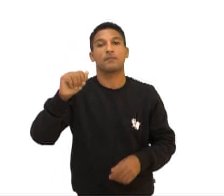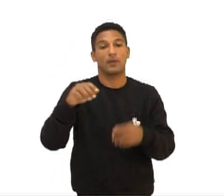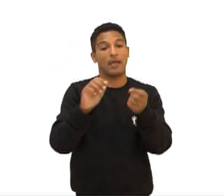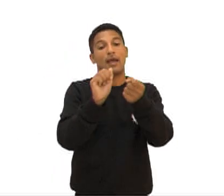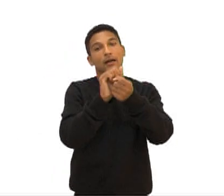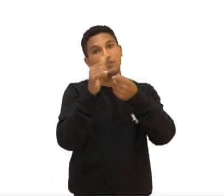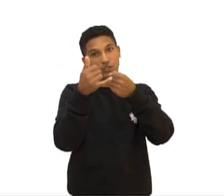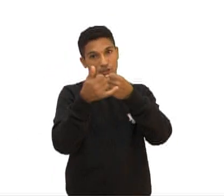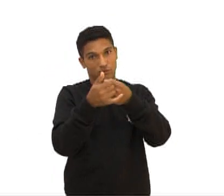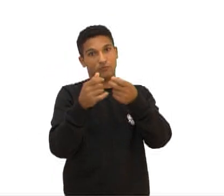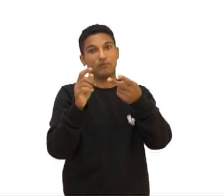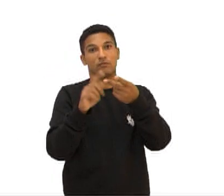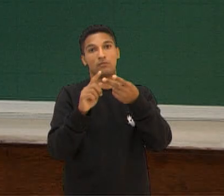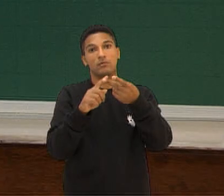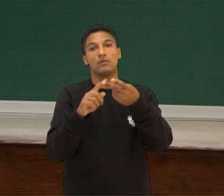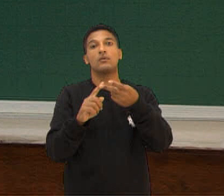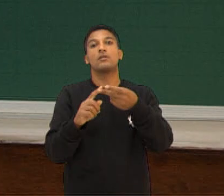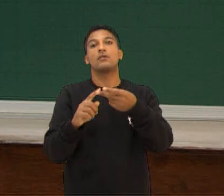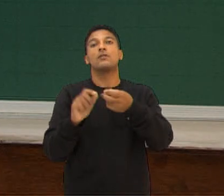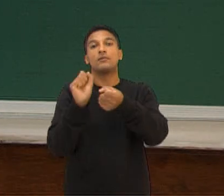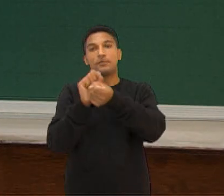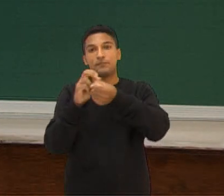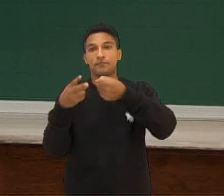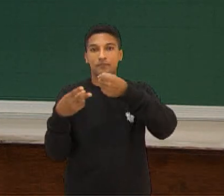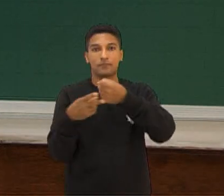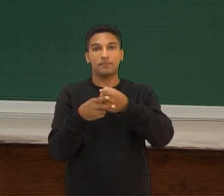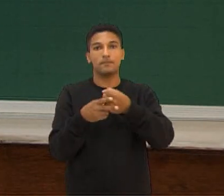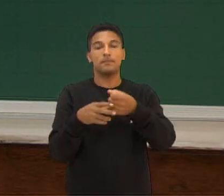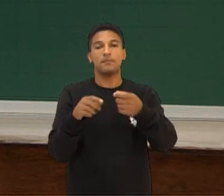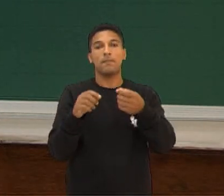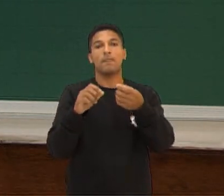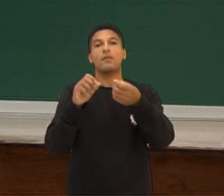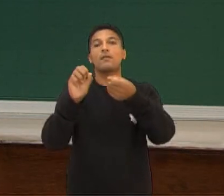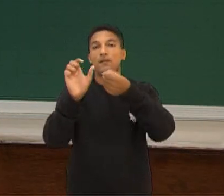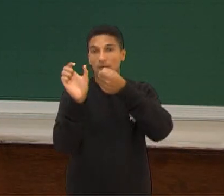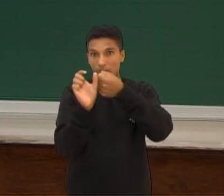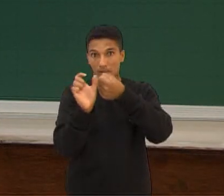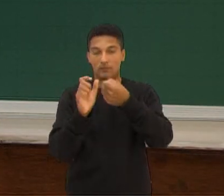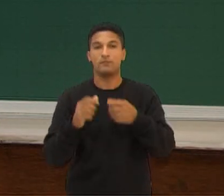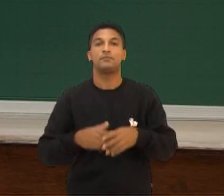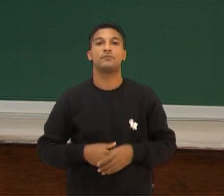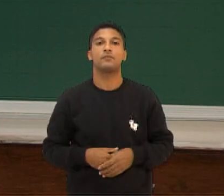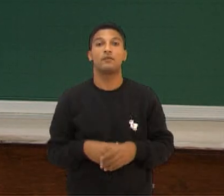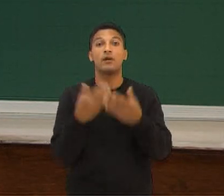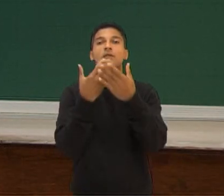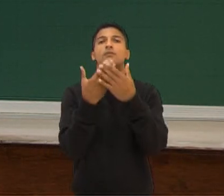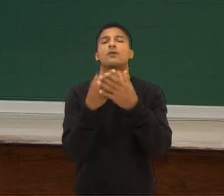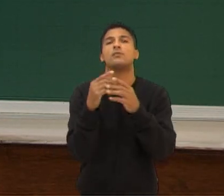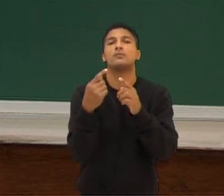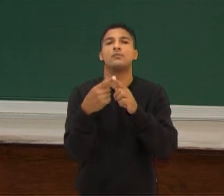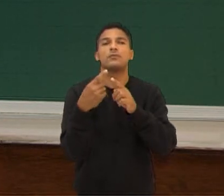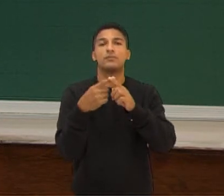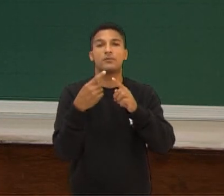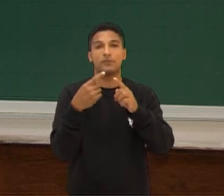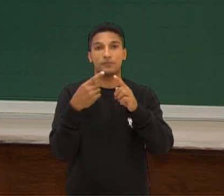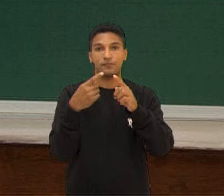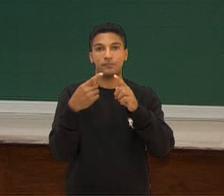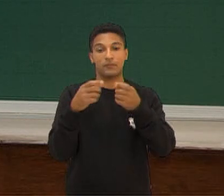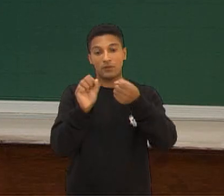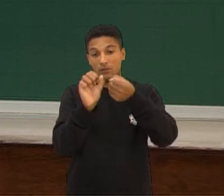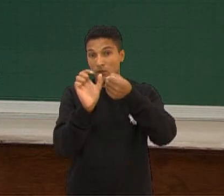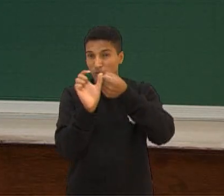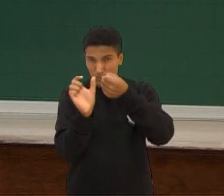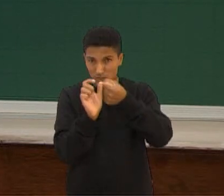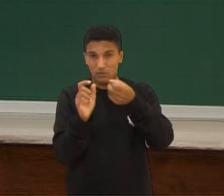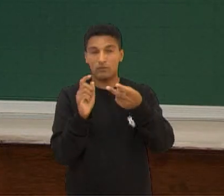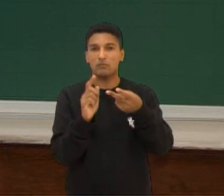de cada uma delas, não é verdade? O que é substantiva, adjetiva, adverbiais e as